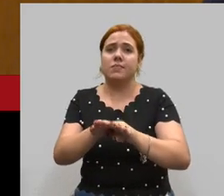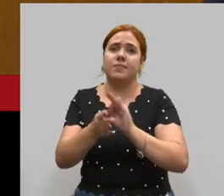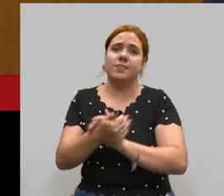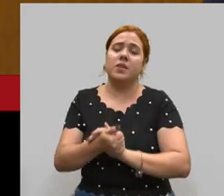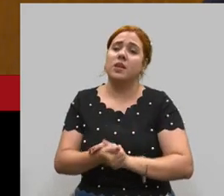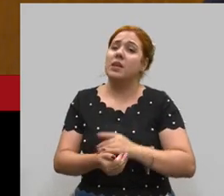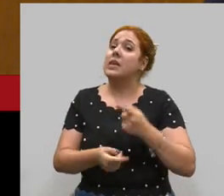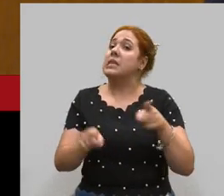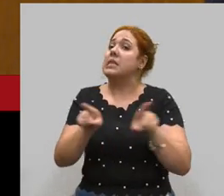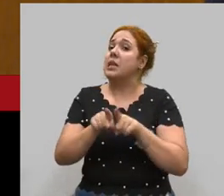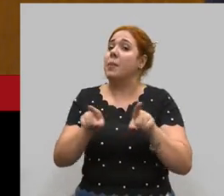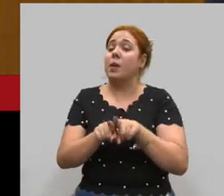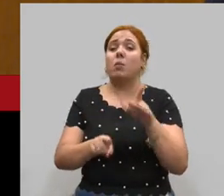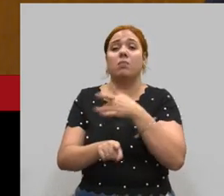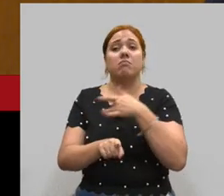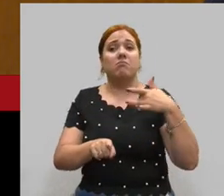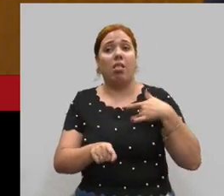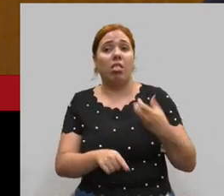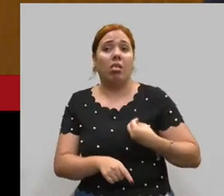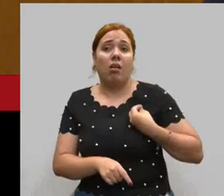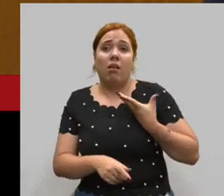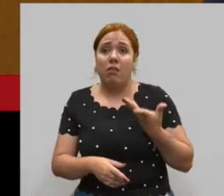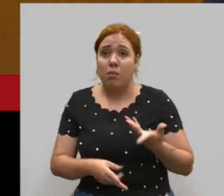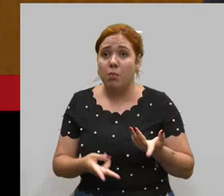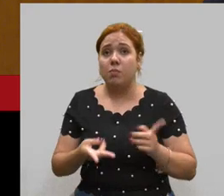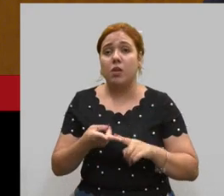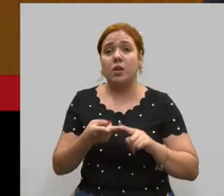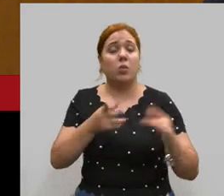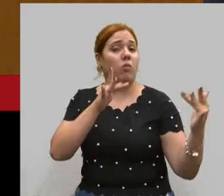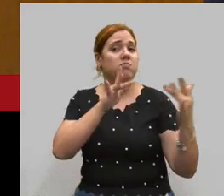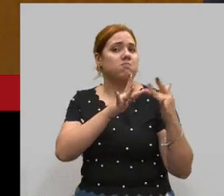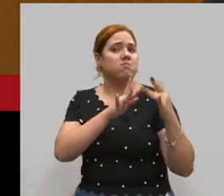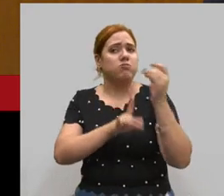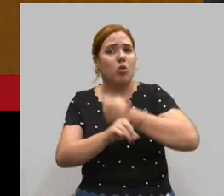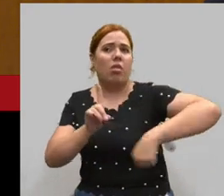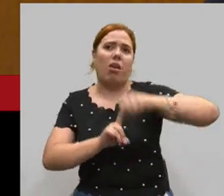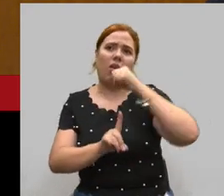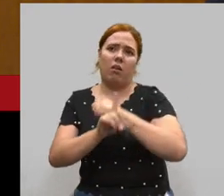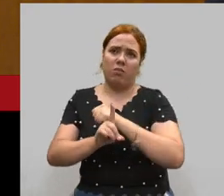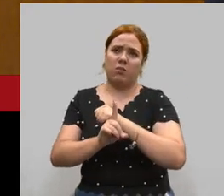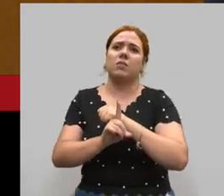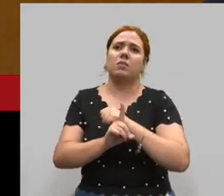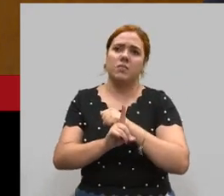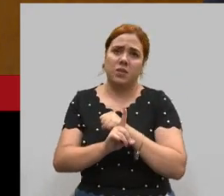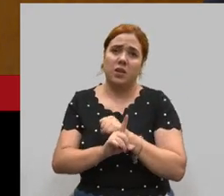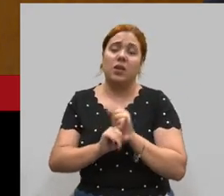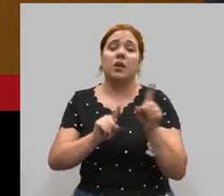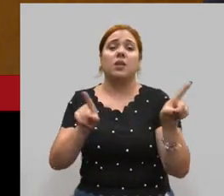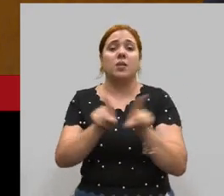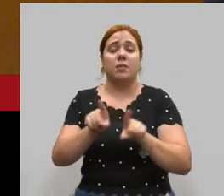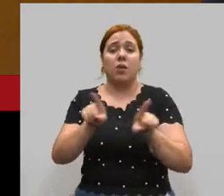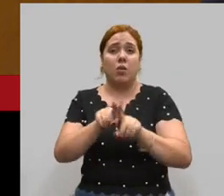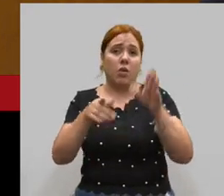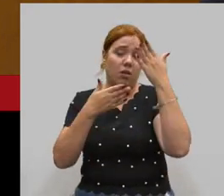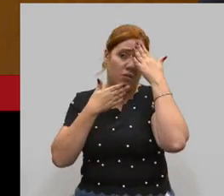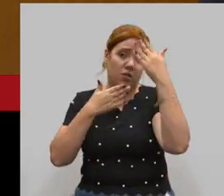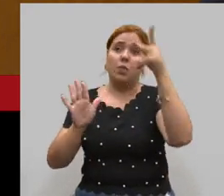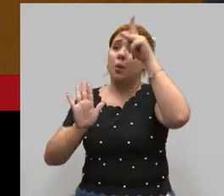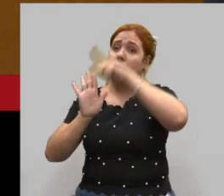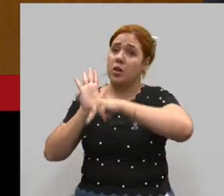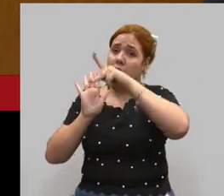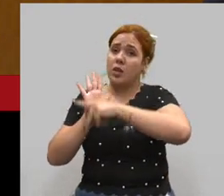vida mais saudável e um convívio social mais valoroso agradeço a deputada era Rocha pelo projeto mais uma